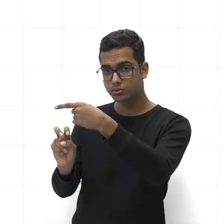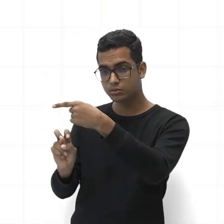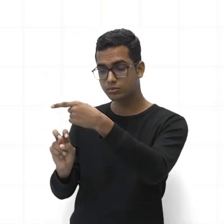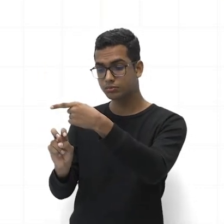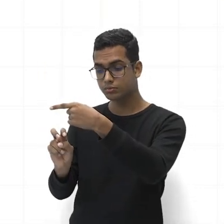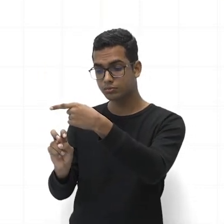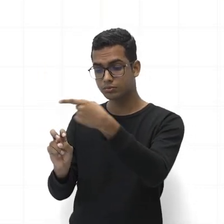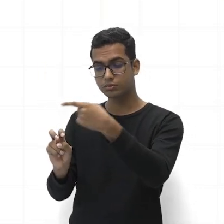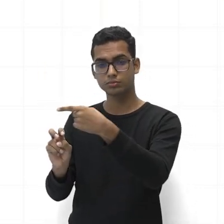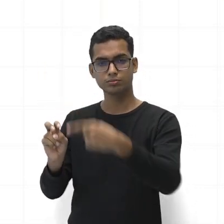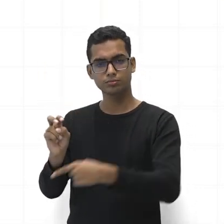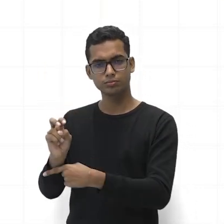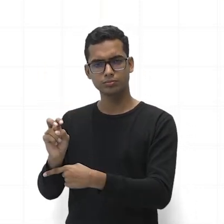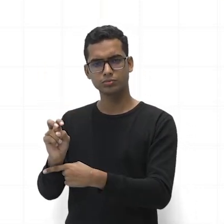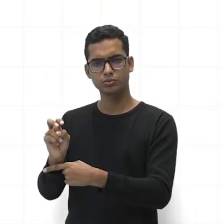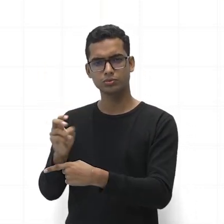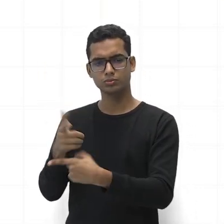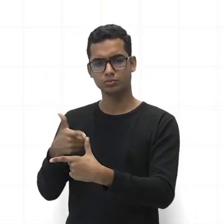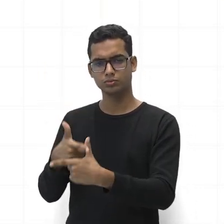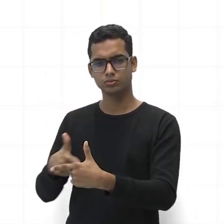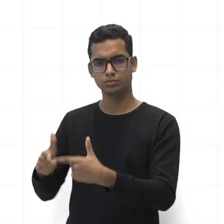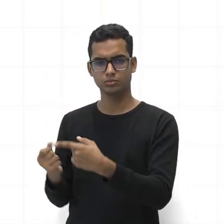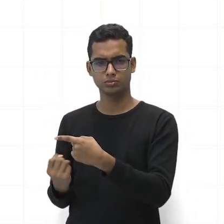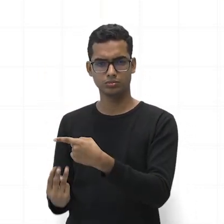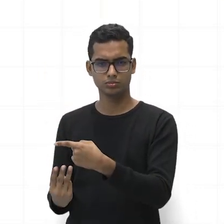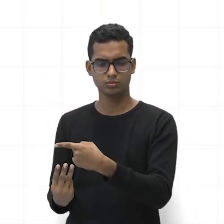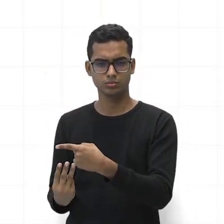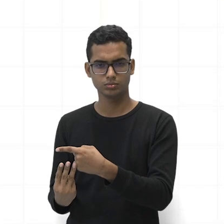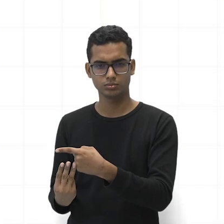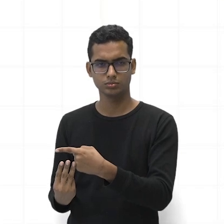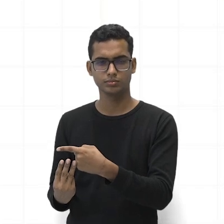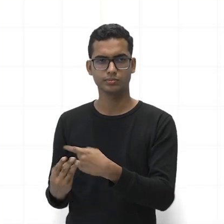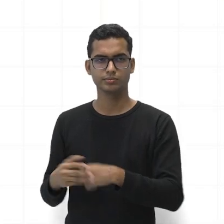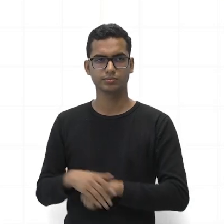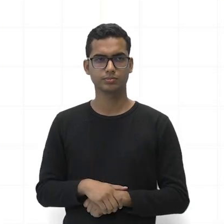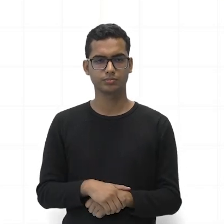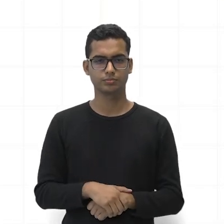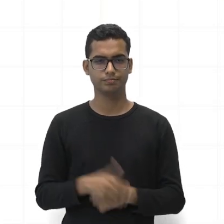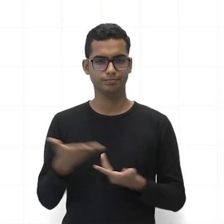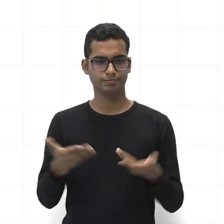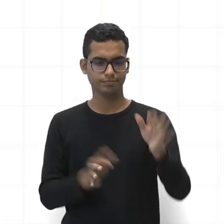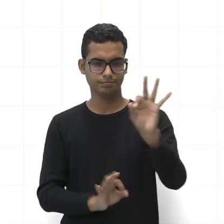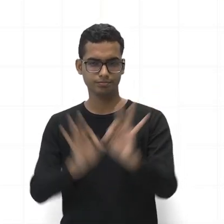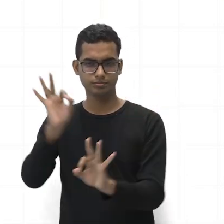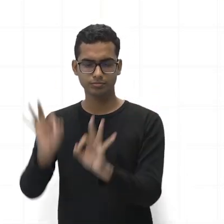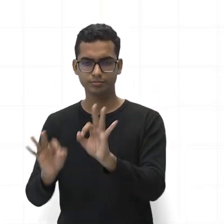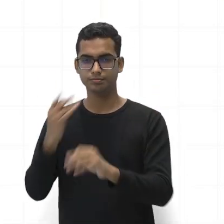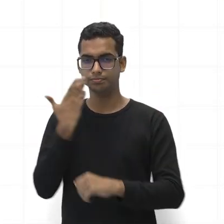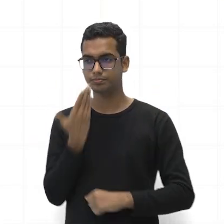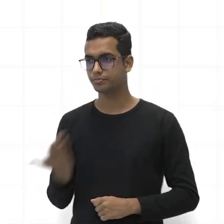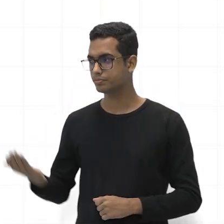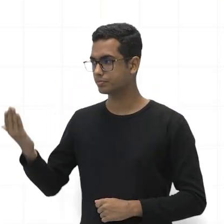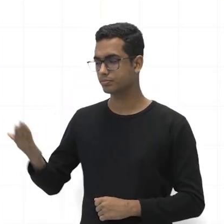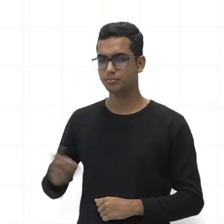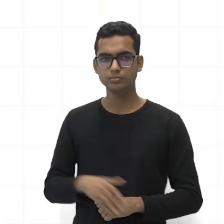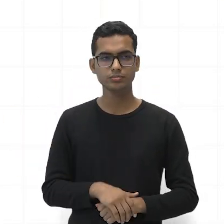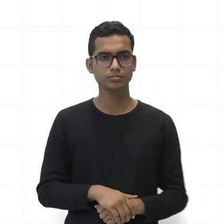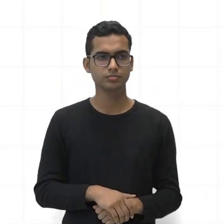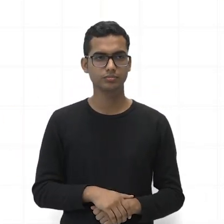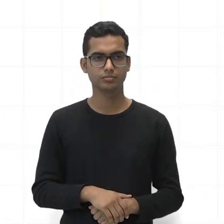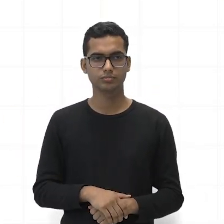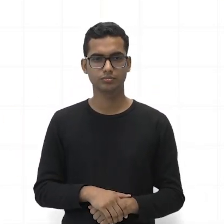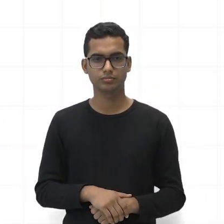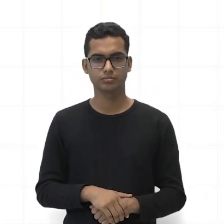beleza? Traduzindo isso, como é que a gente resolve? Olha só, igual, marca bem o que você vai falar aqui para você, ó. Repete